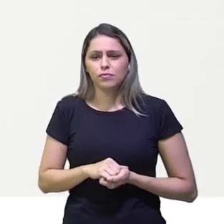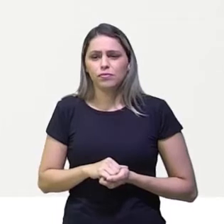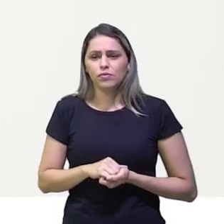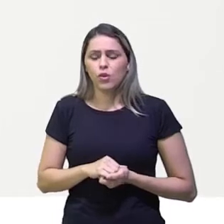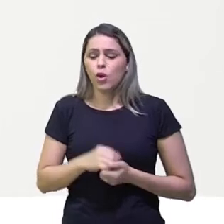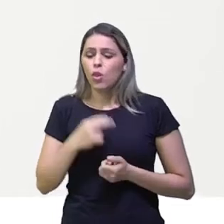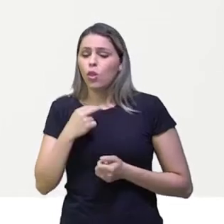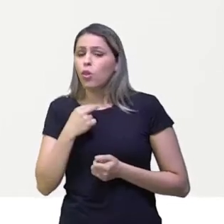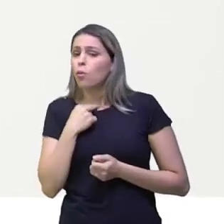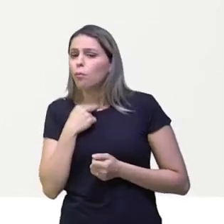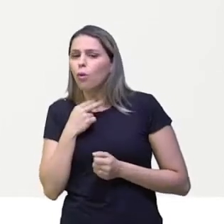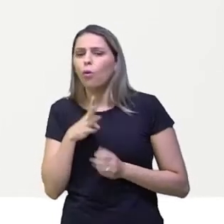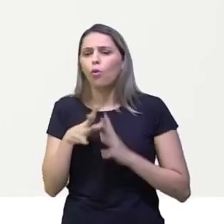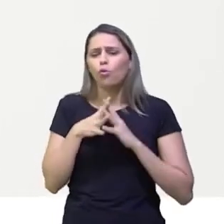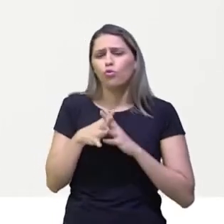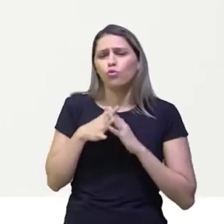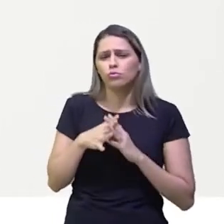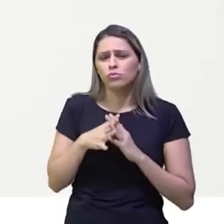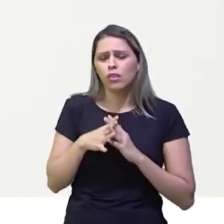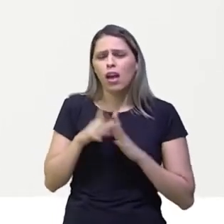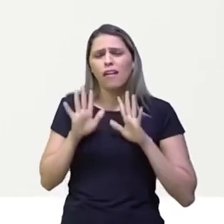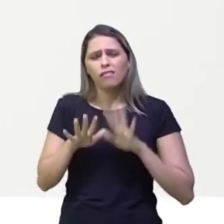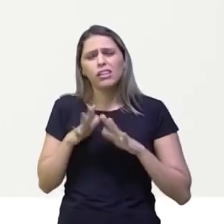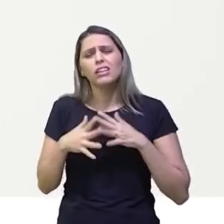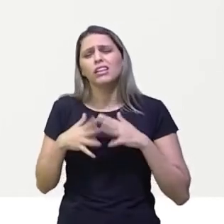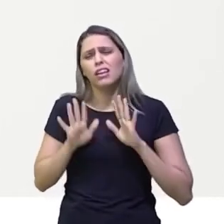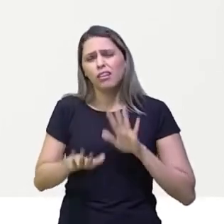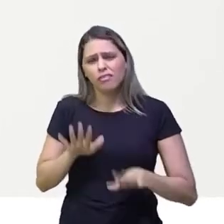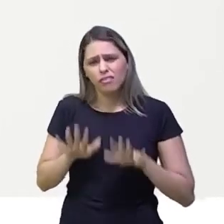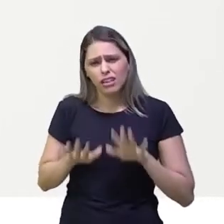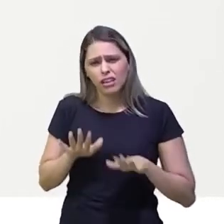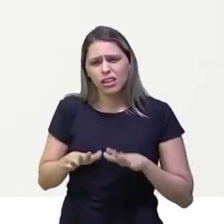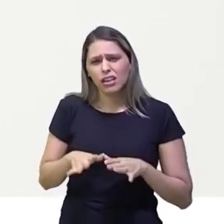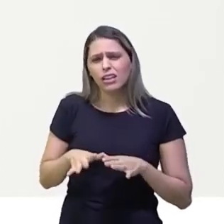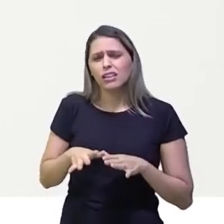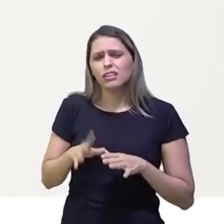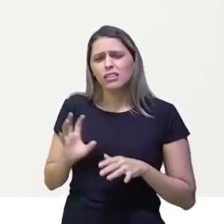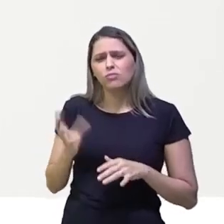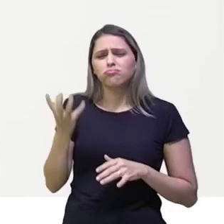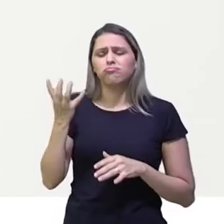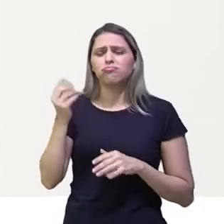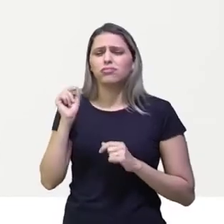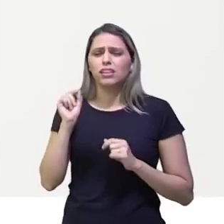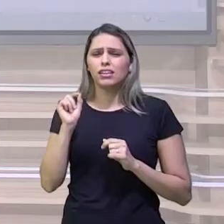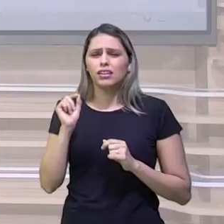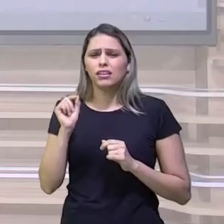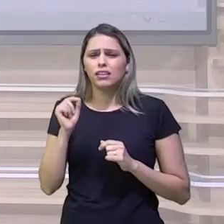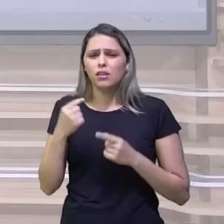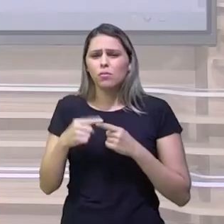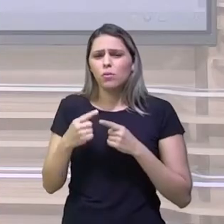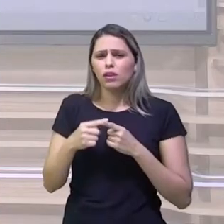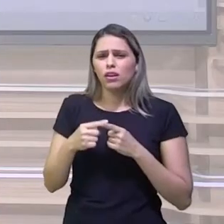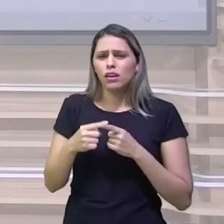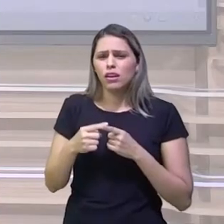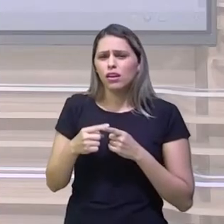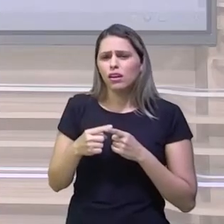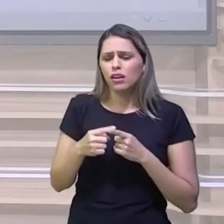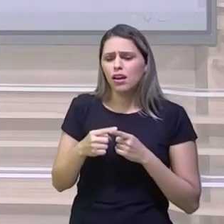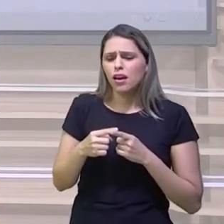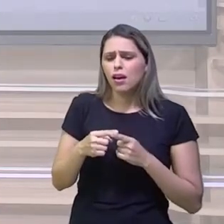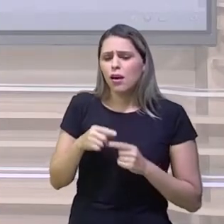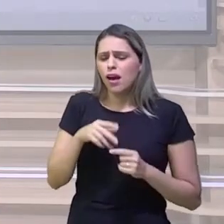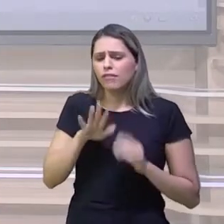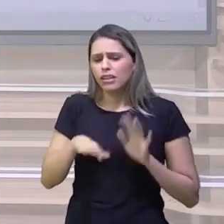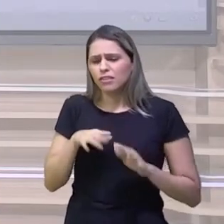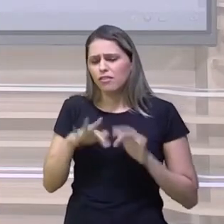T com D. Acontece, às vezes, foca aqui em mim. Às vezes, alguns pais, eles até falam, professor, meu filho não